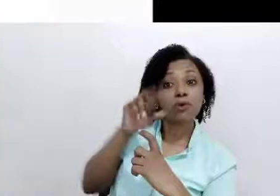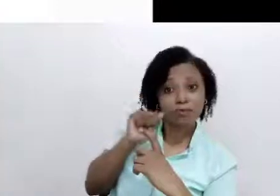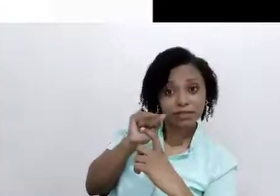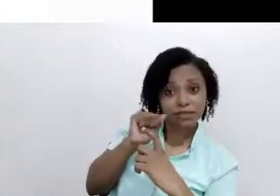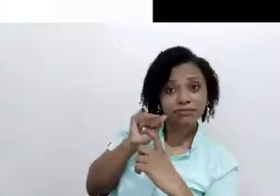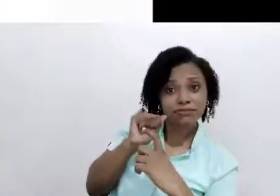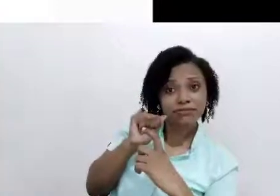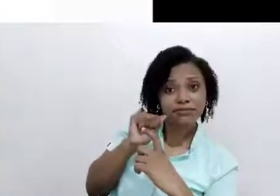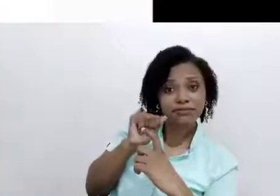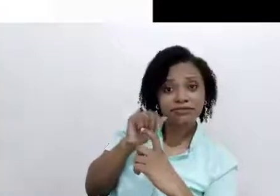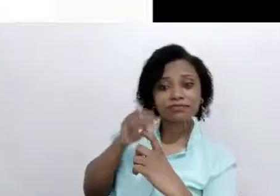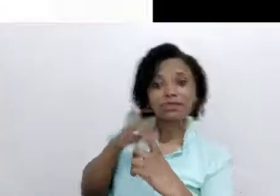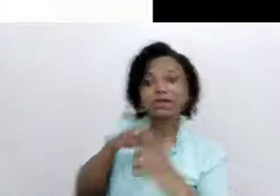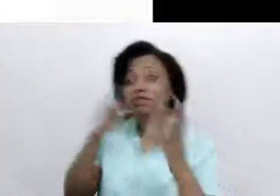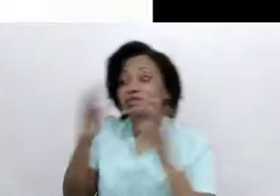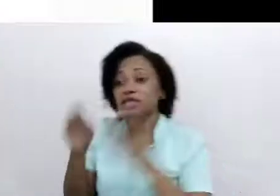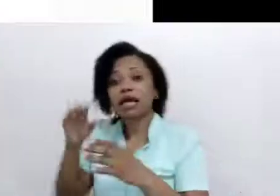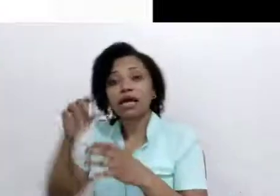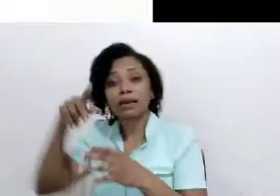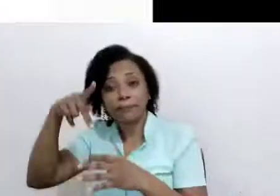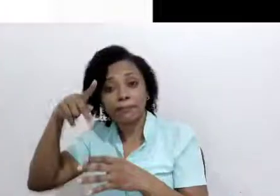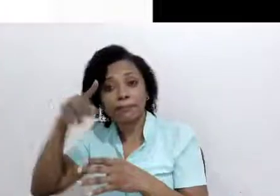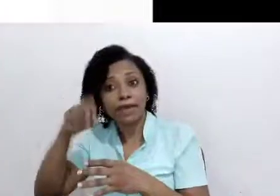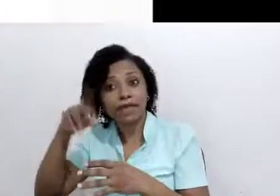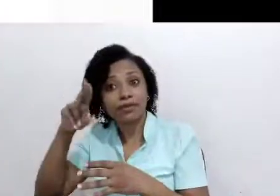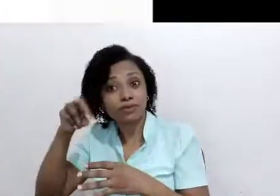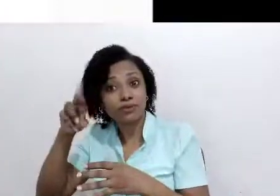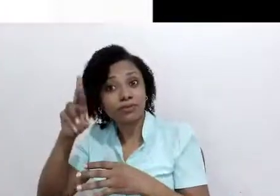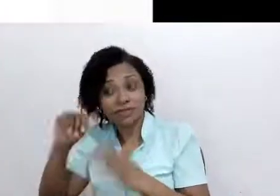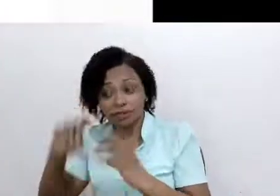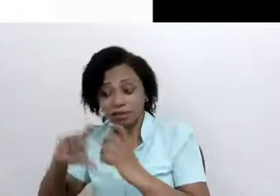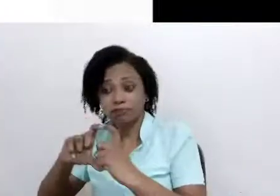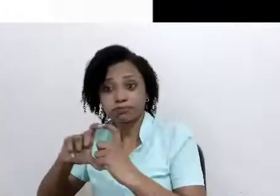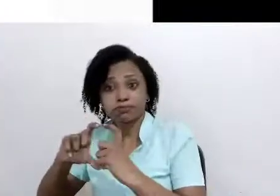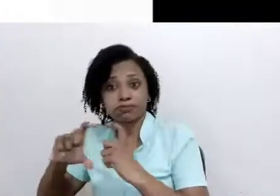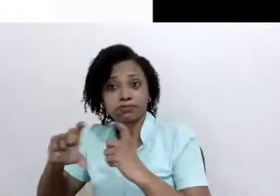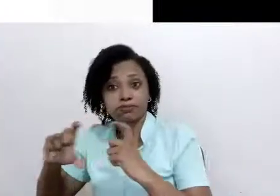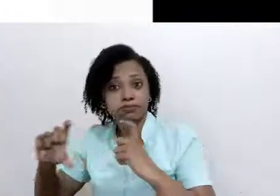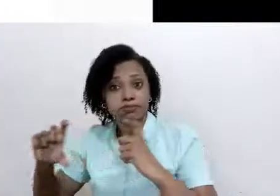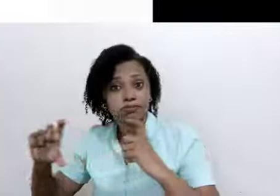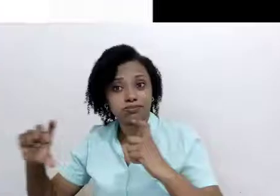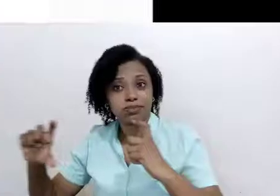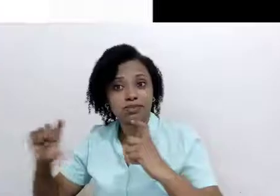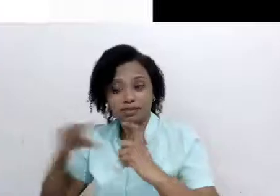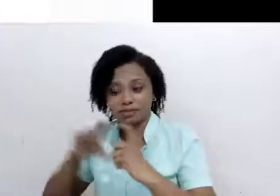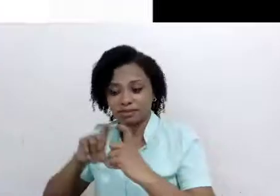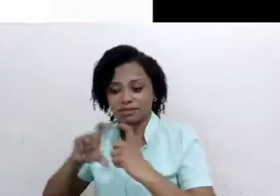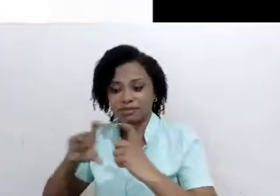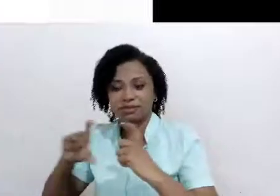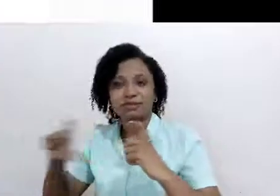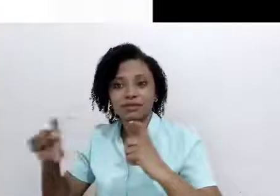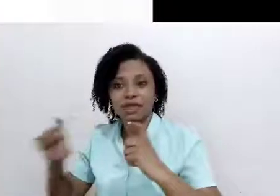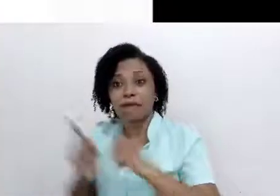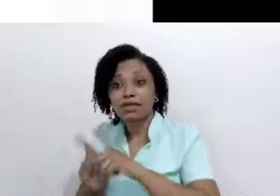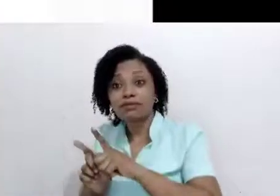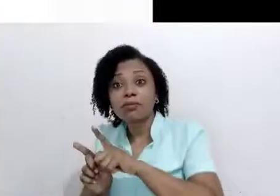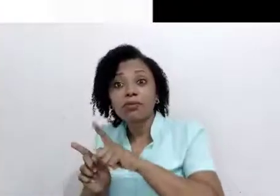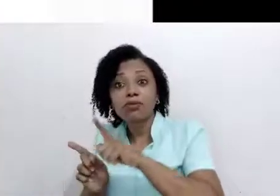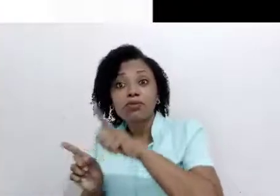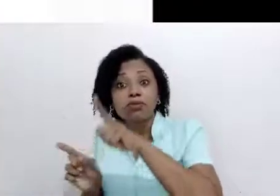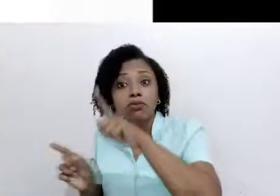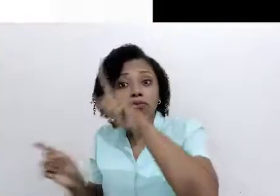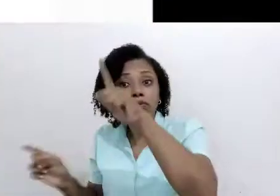a região atrás dele vai ser sombra. Já se nosso objeto for extenso, ou se a gente tiver mais do que uma